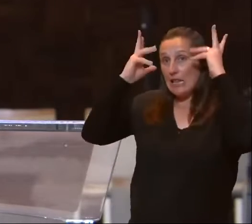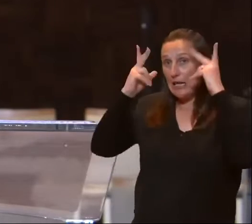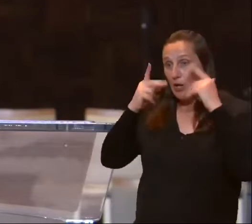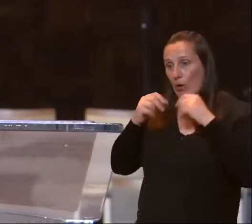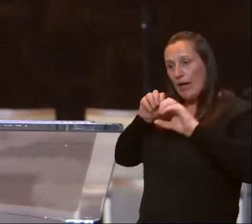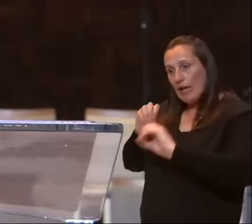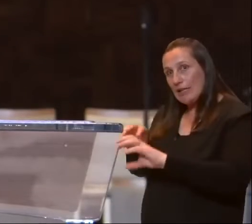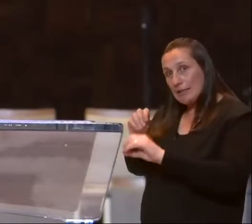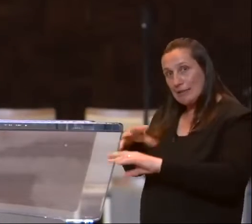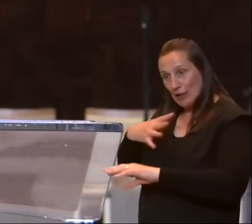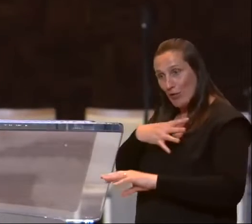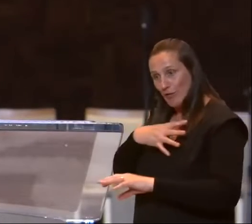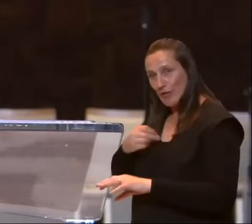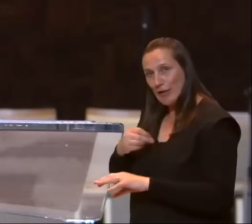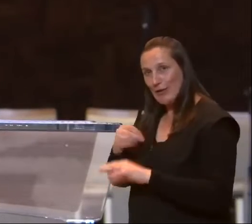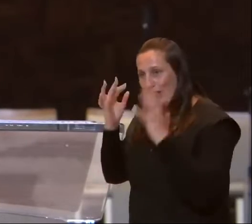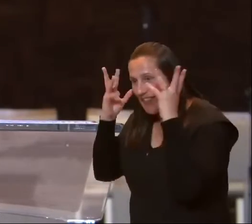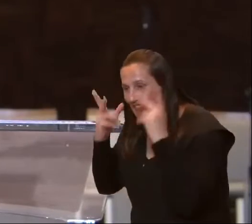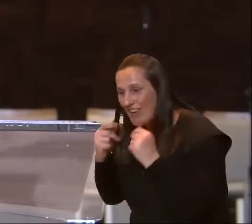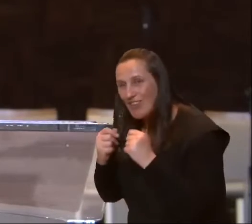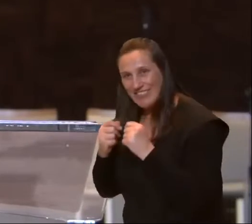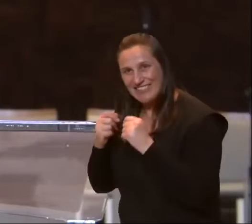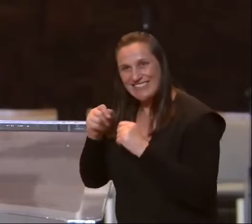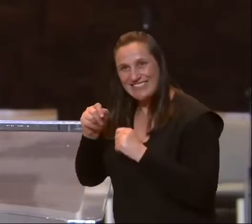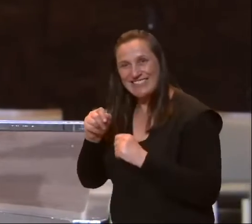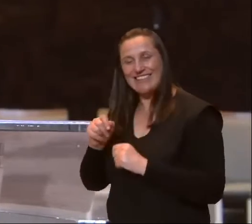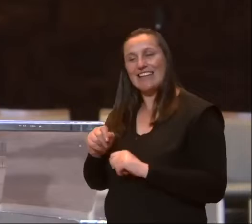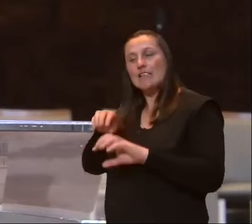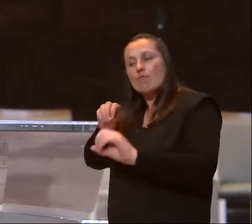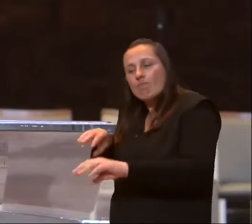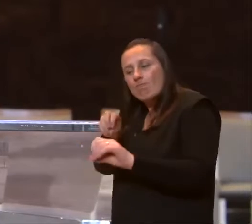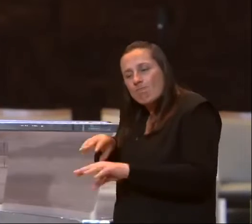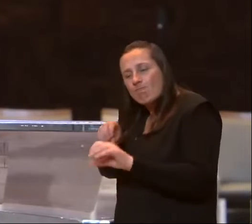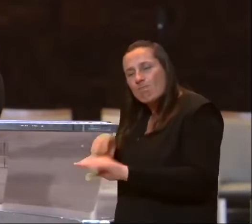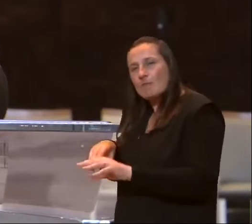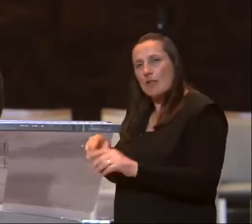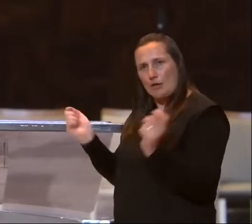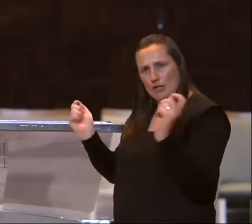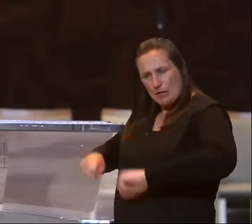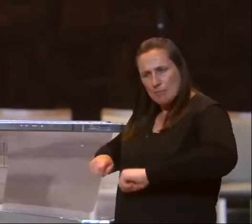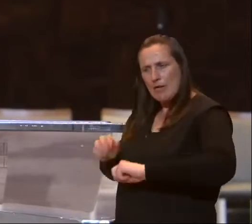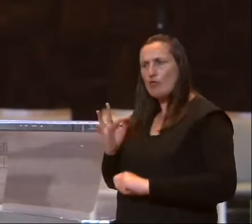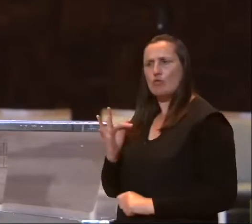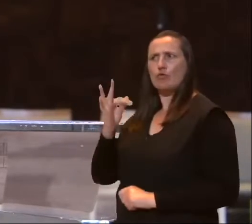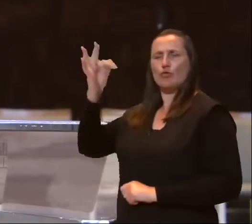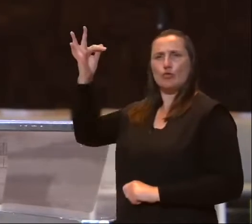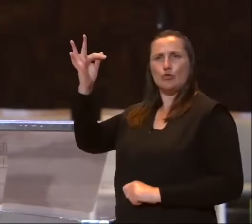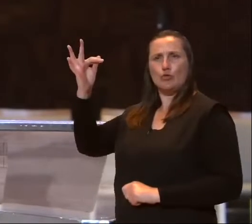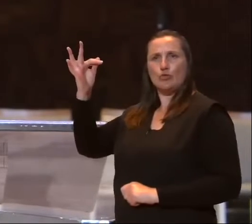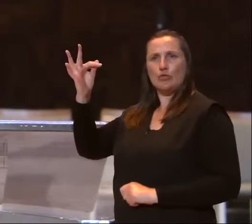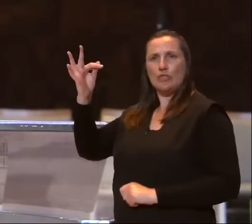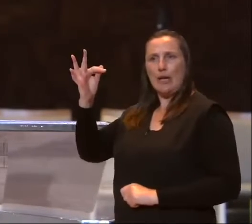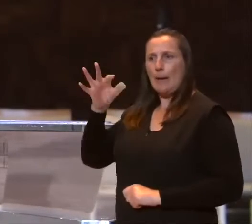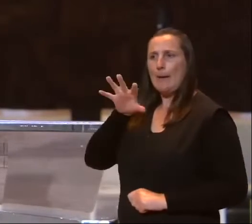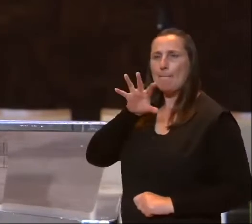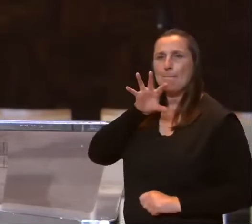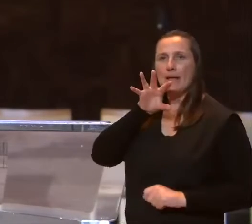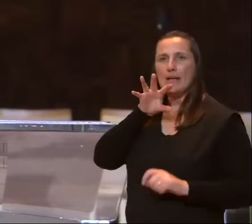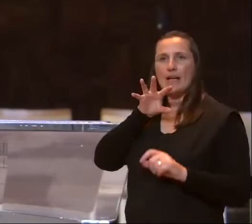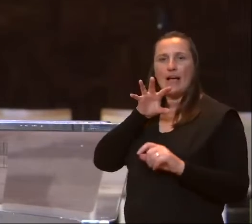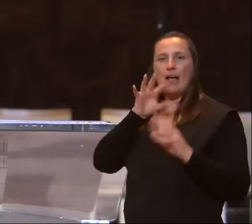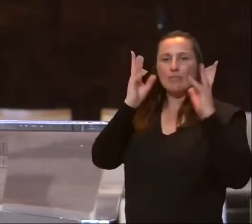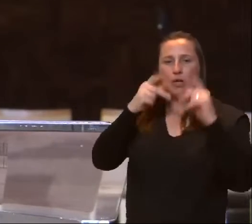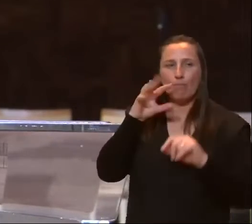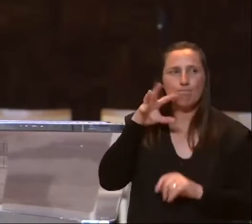o filhote, para se tornar um leão, e capaz de apanhar as presas, de se